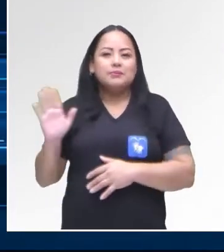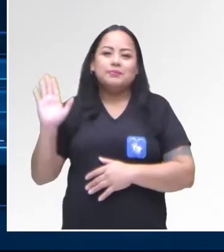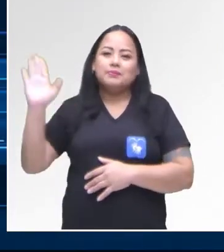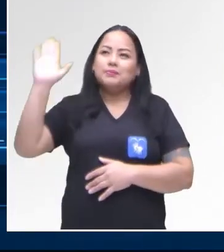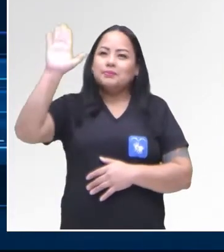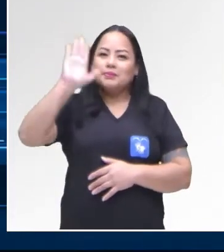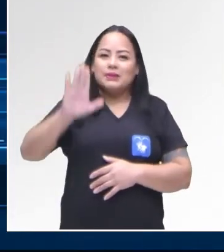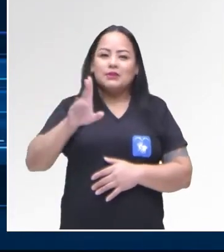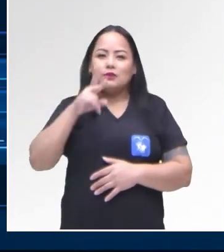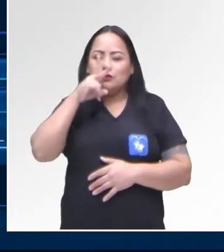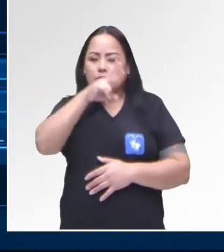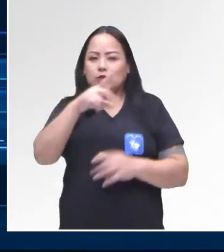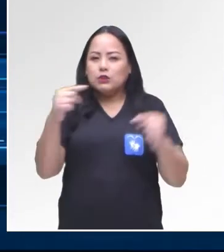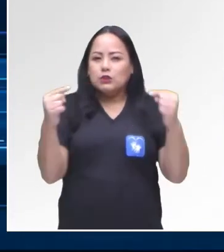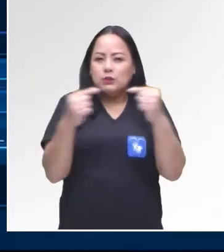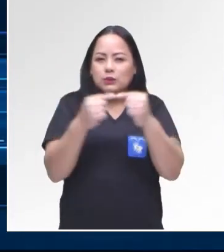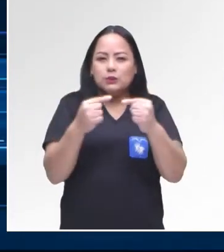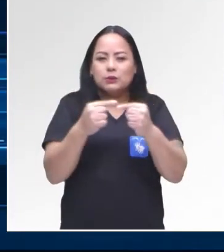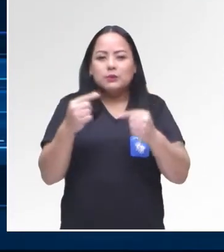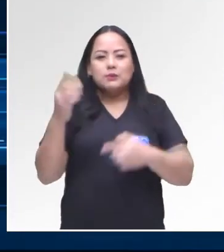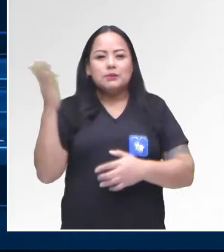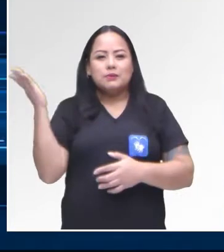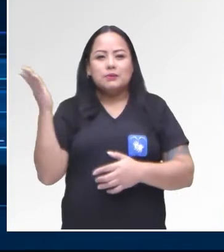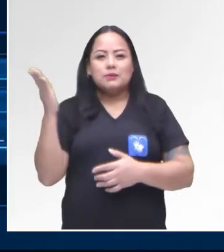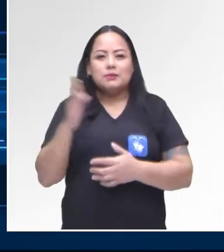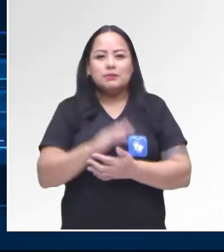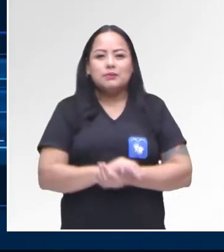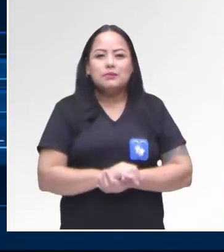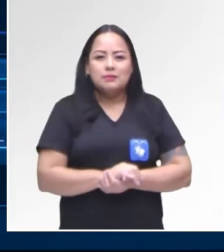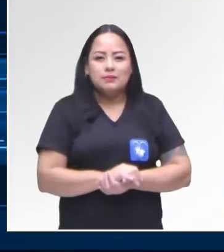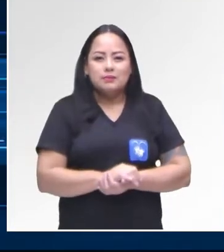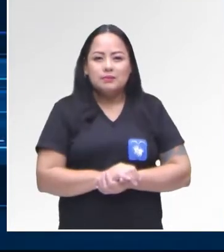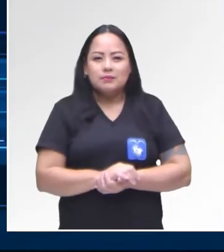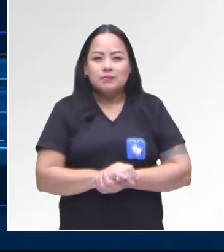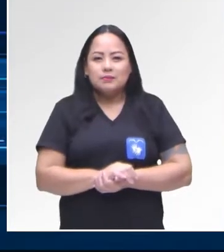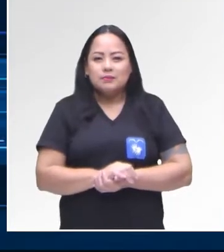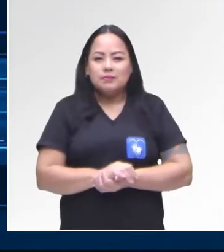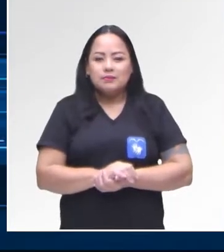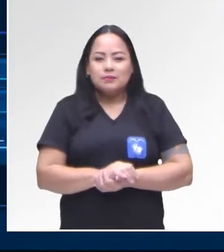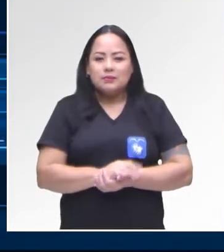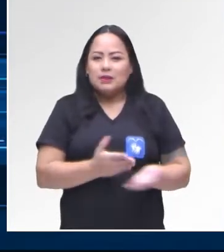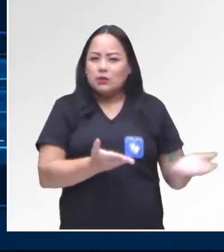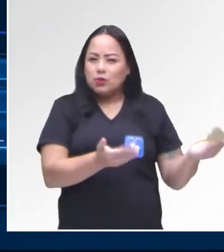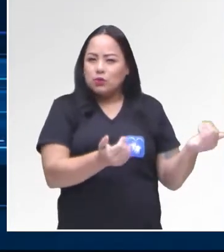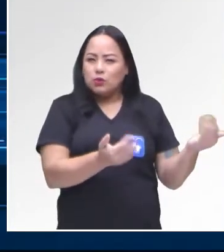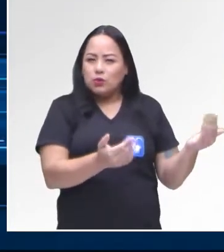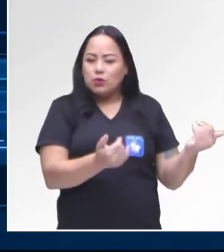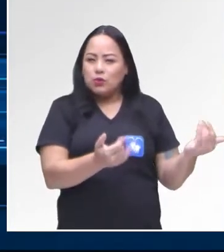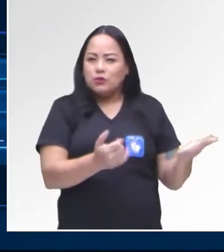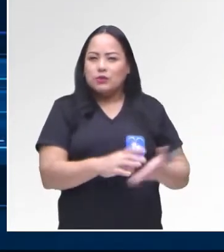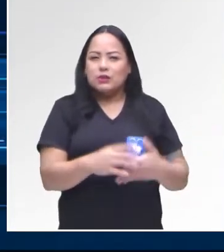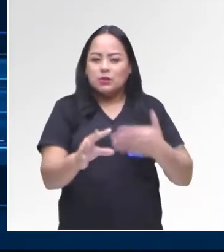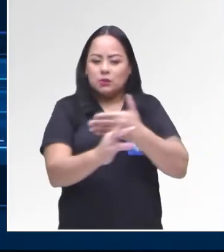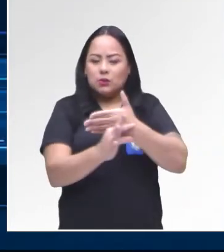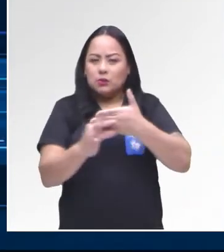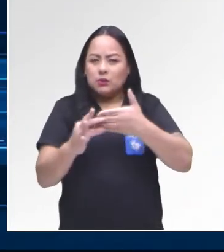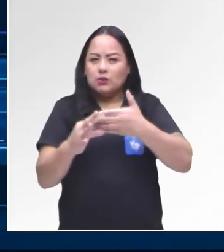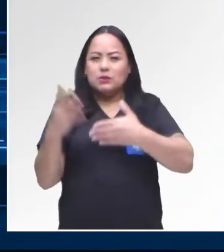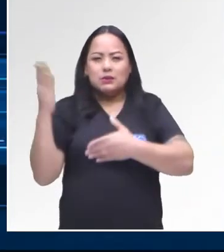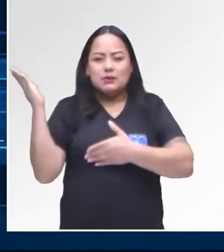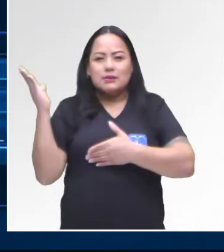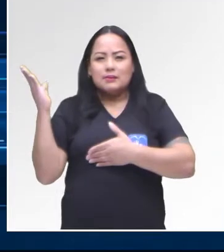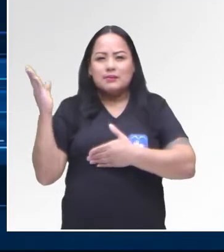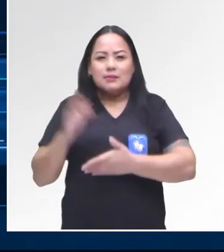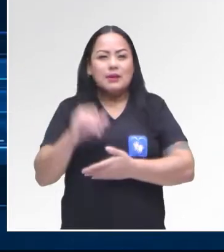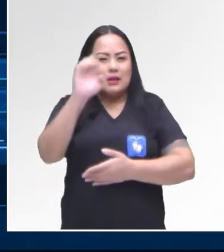muito fortemente associada. O jovem Werther, né? Na Europa, um grande sucesso. Então, durante a aula,